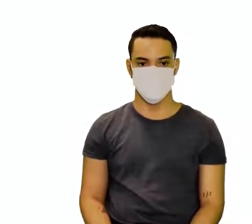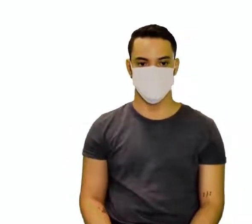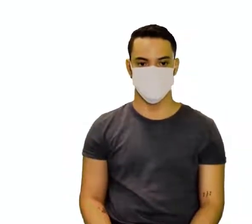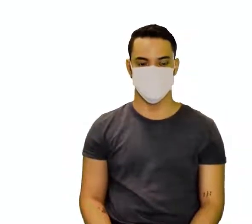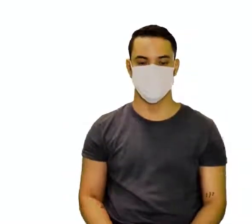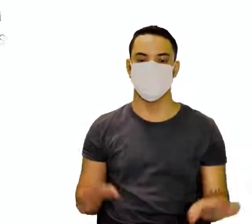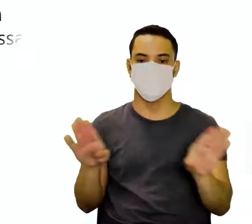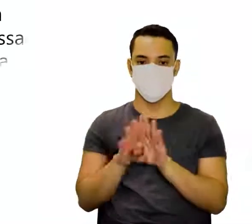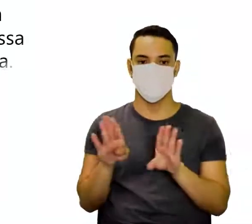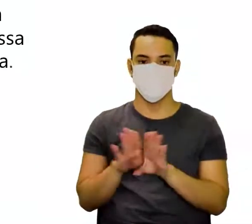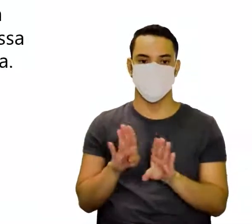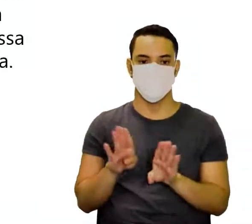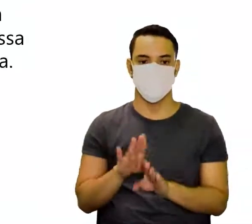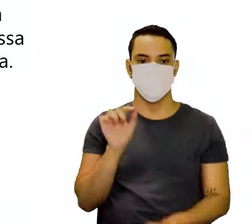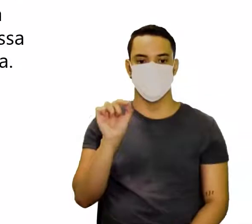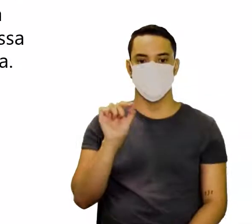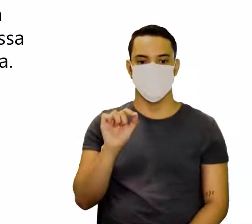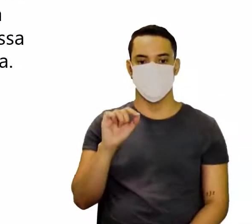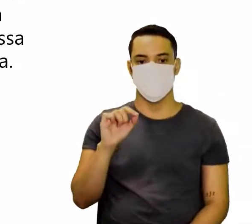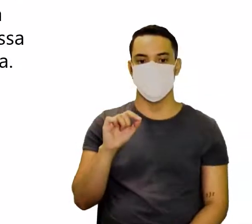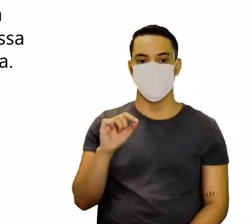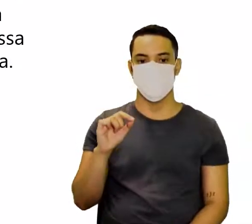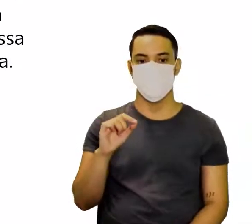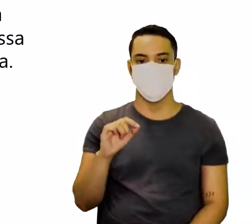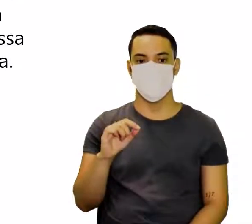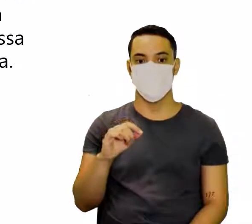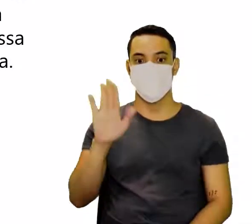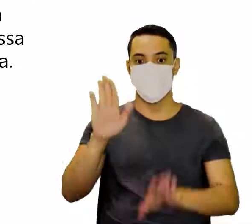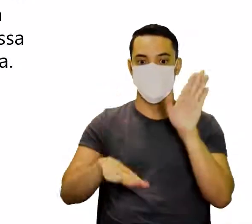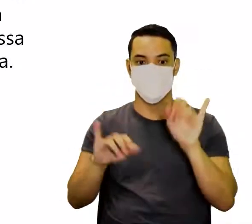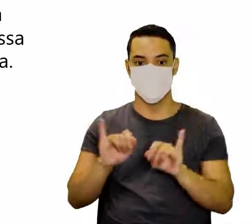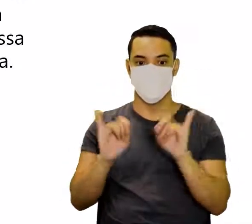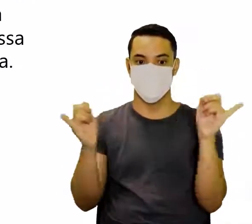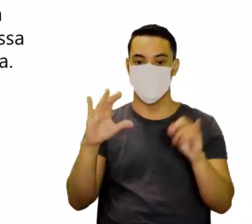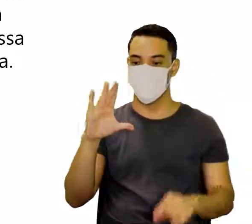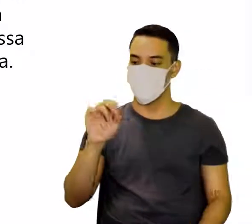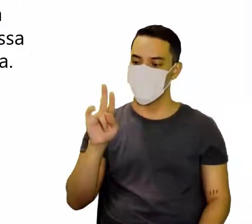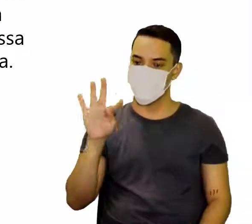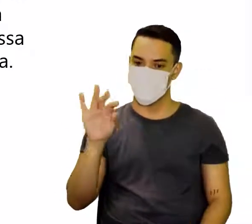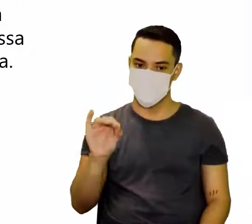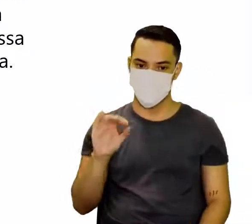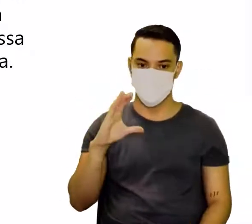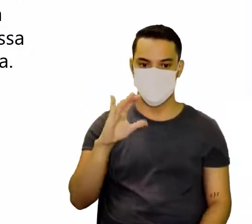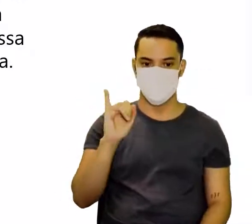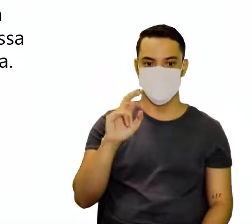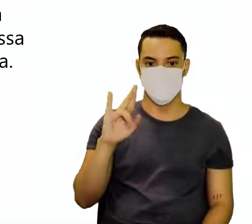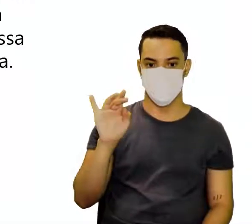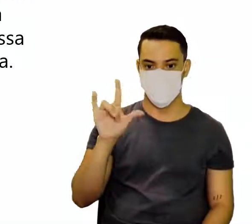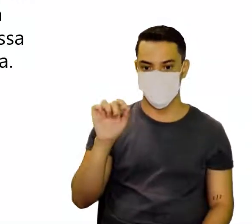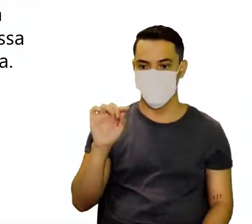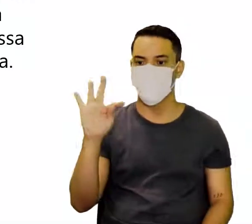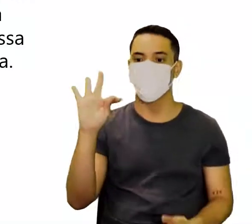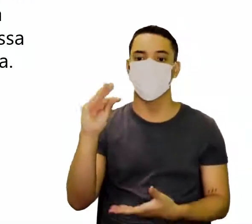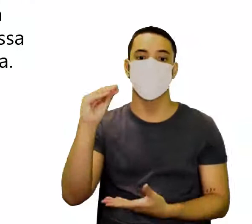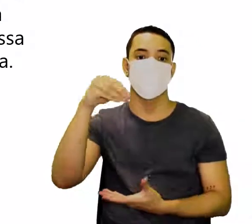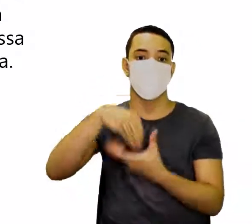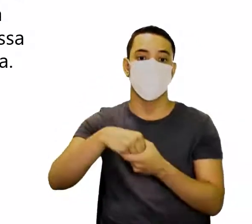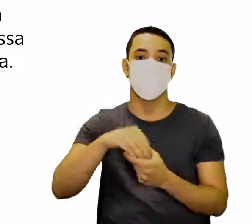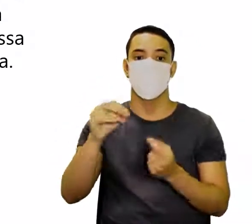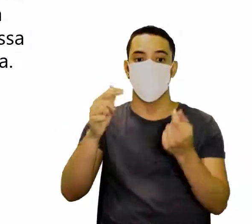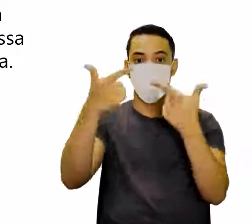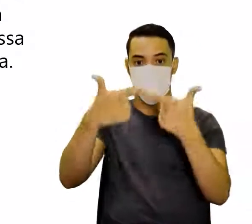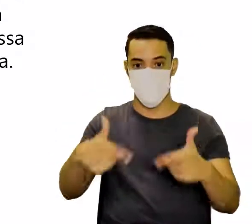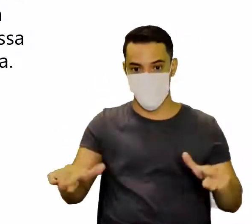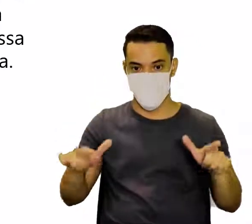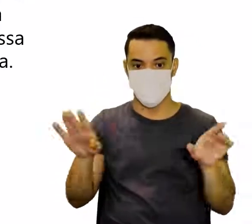E a gente tem aqui a corrente de curto-circuito, tá, pessoal? Nesse caso, a tensão no circuito é nula e a